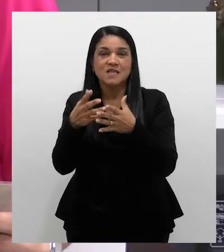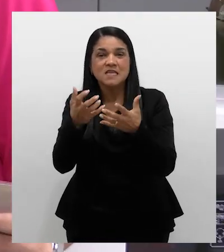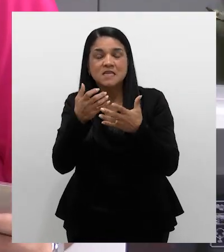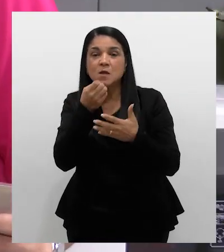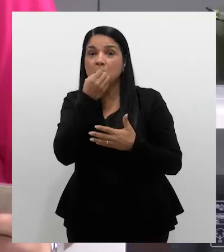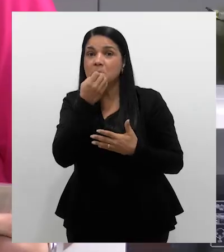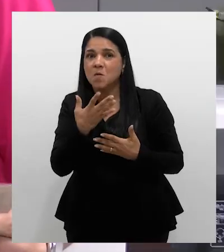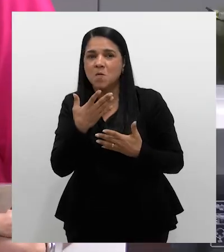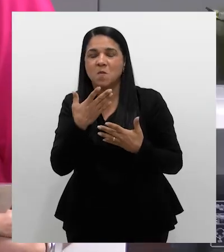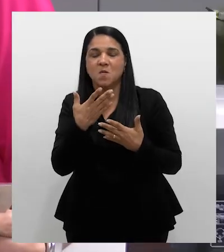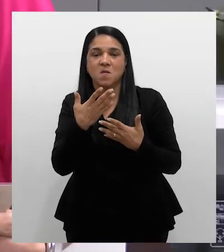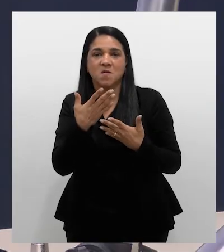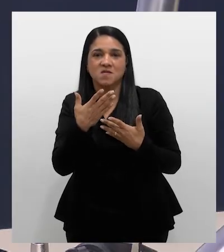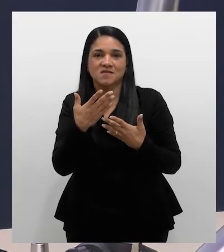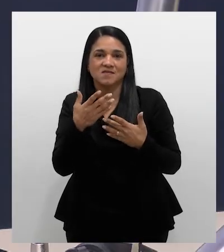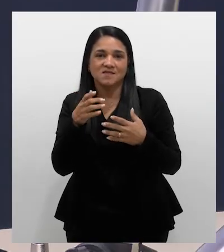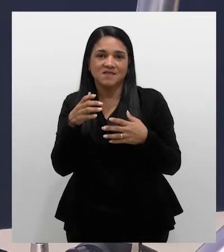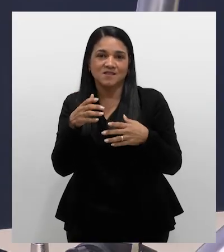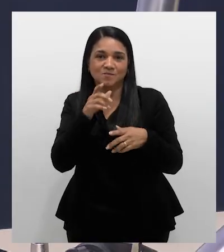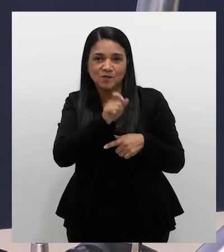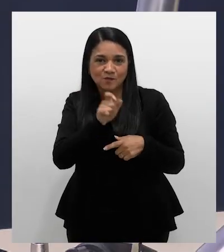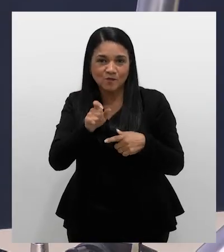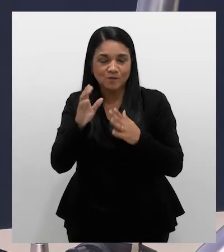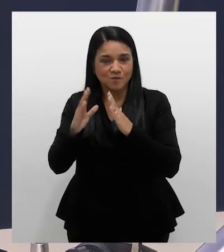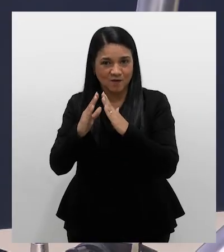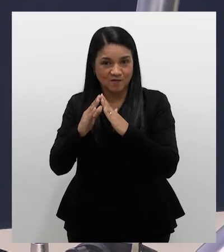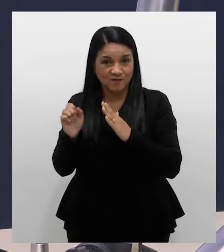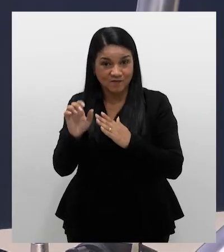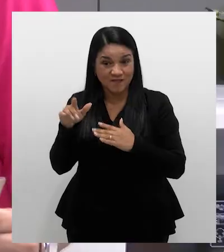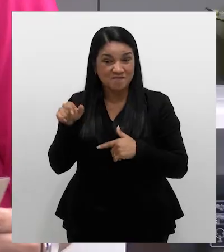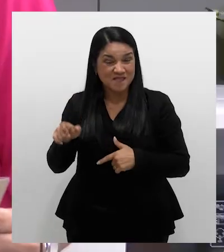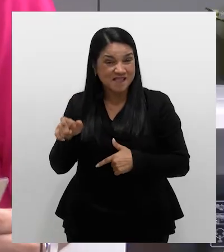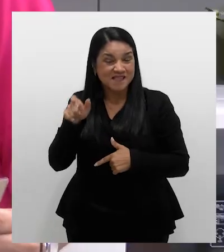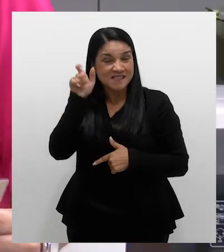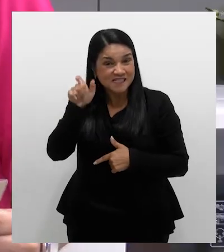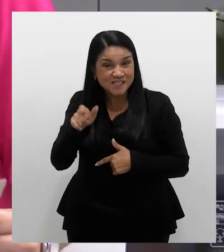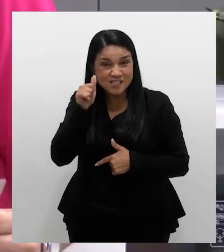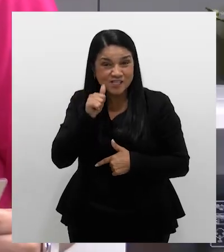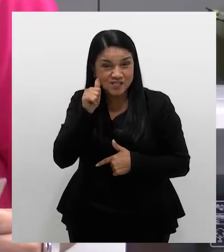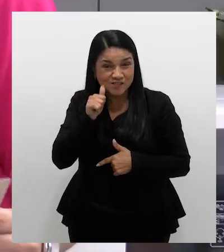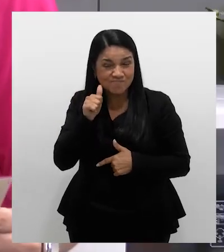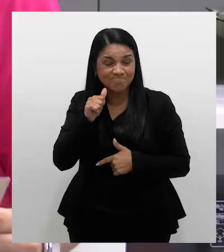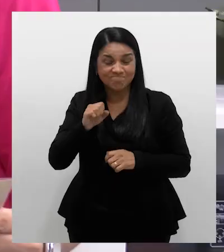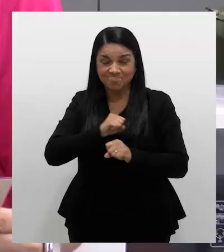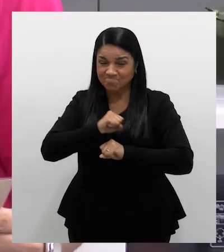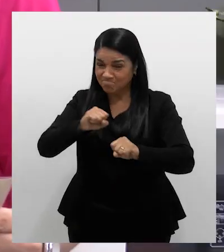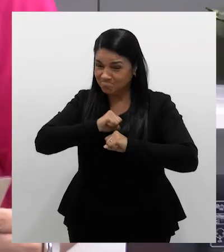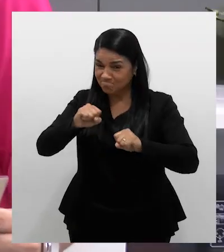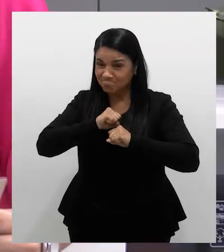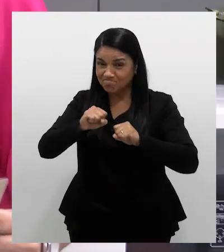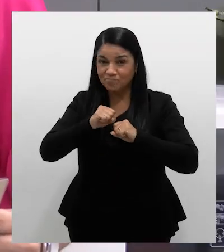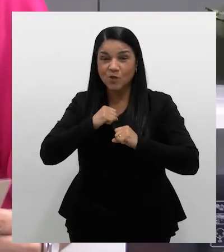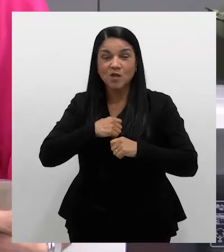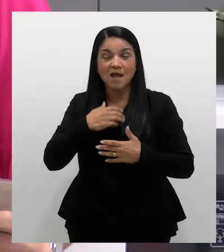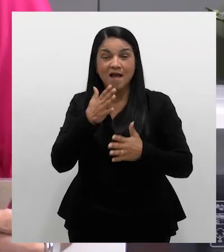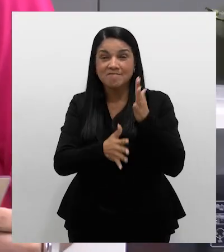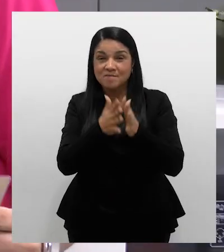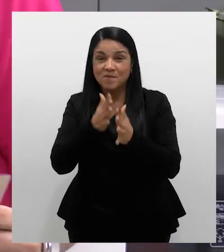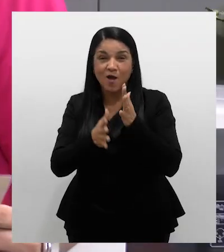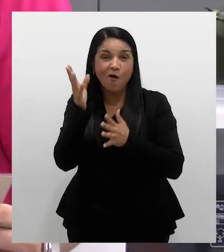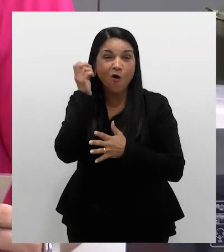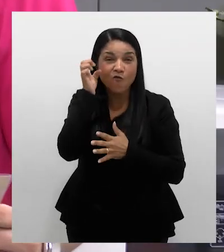queria o bem da favela, né? Como diz sim, na como letra. diz. Mas essa senhora ficava possessa porque estava atrapalhando ela escutar a novela, Sim.